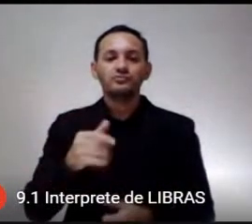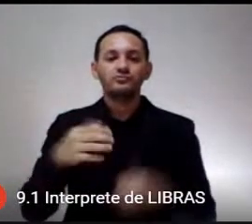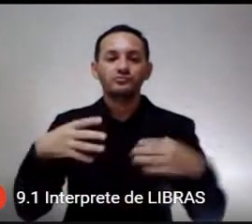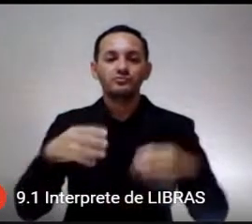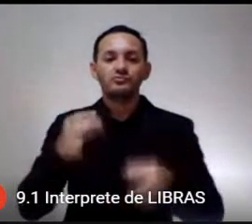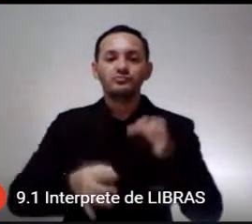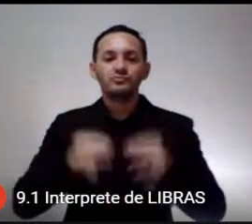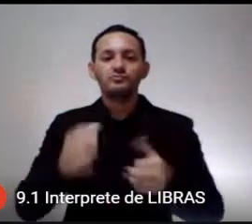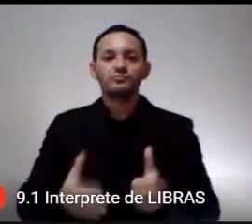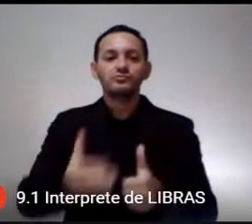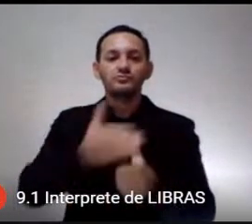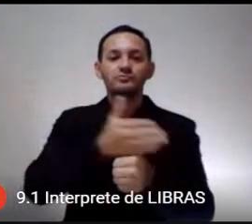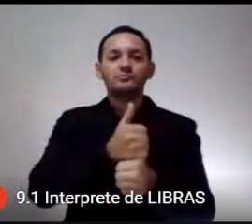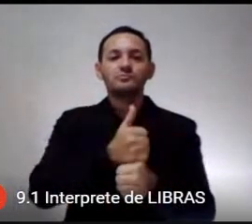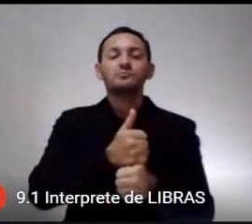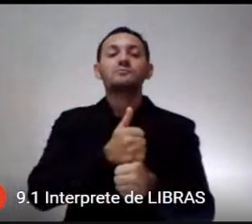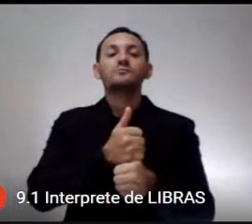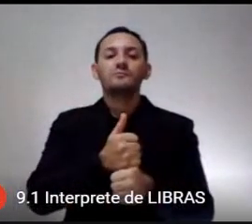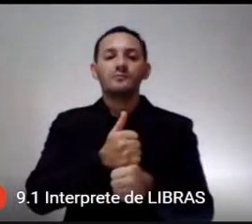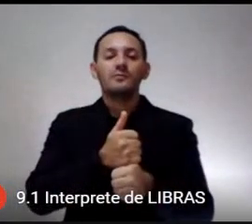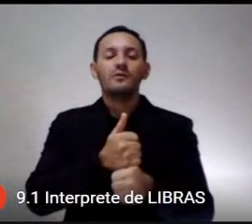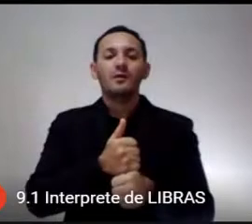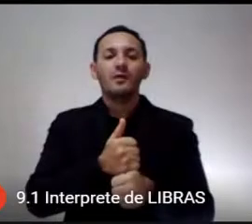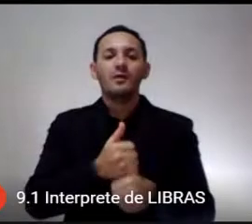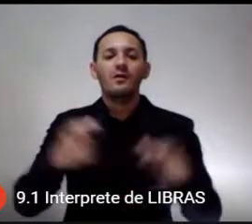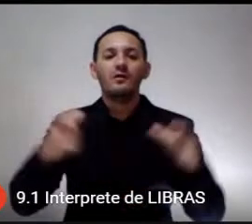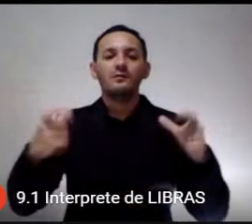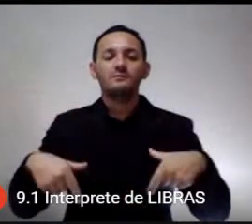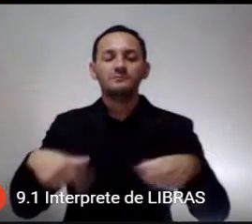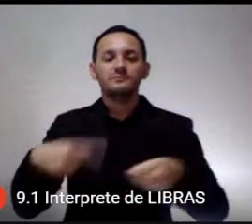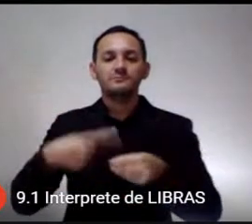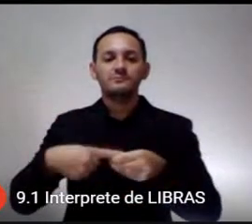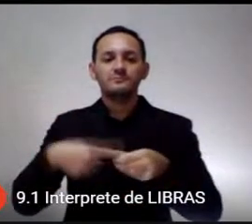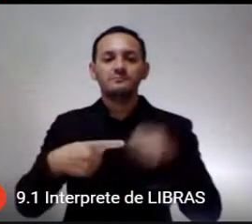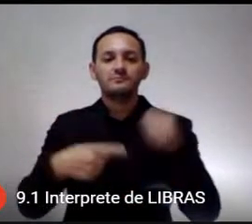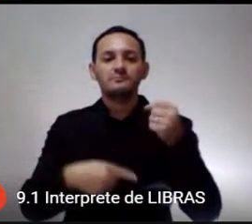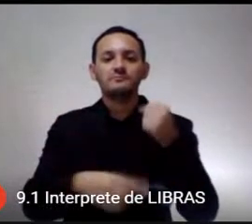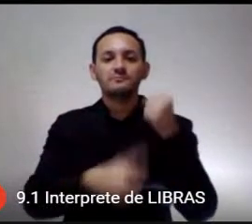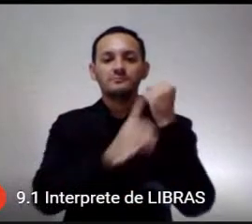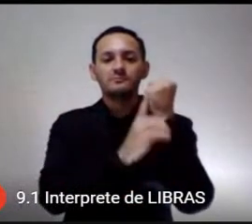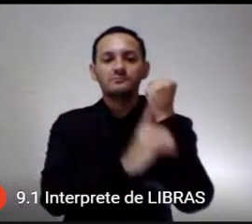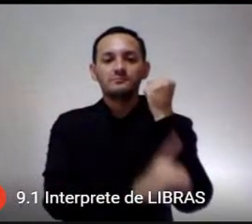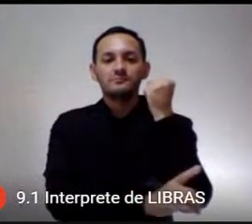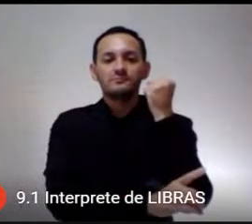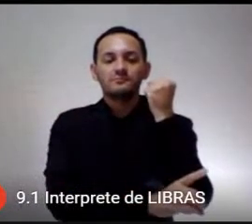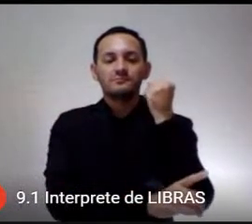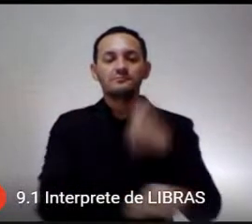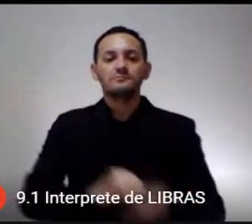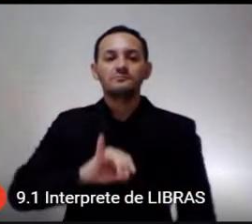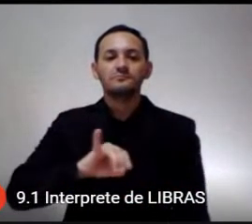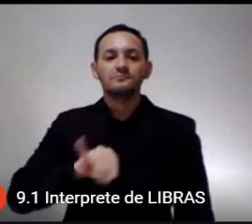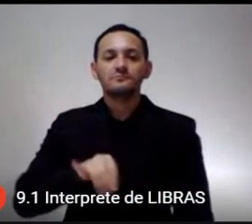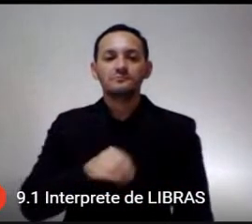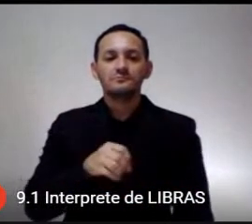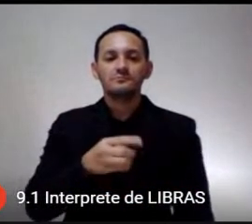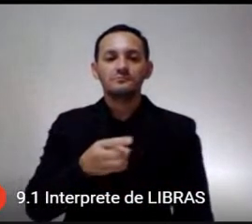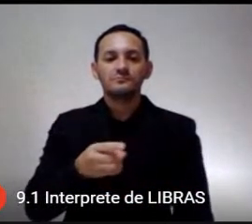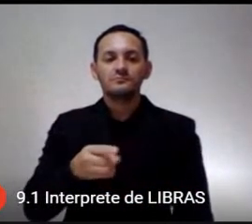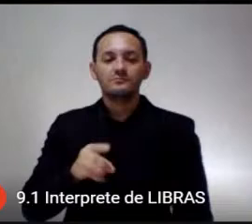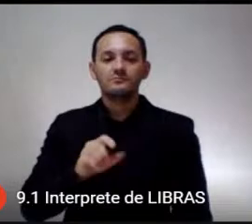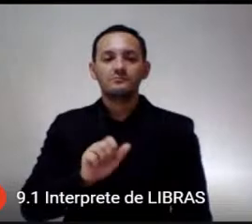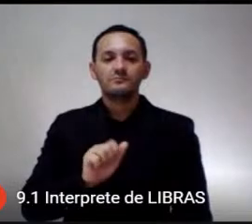da 25ª Zona Eleitoral, sediada em Dianópolis, o magistrado João Alberto Mendes Bezerra